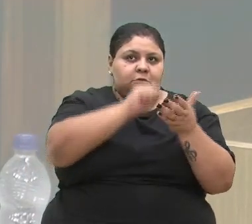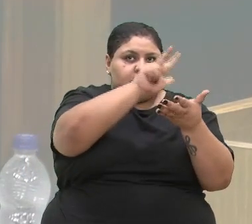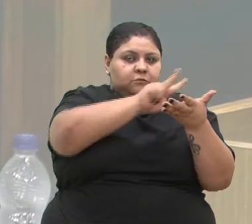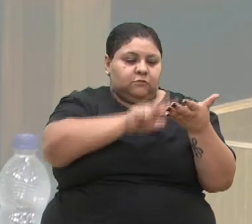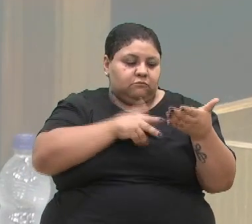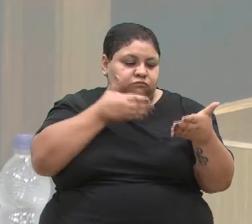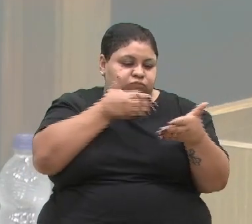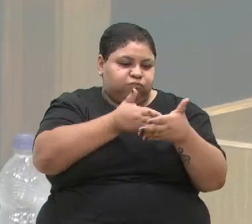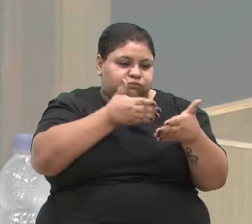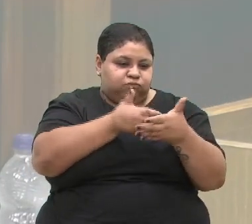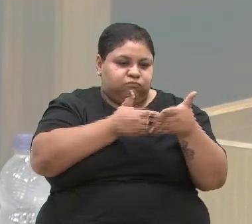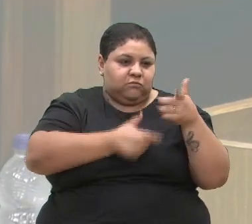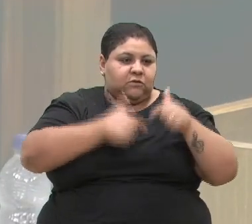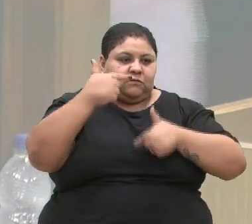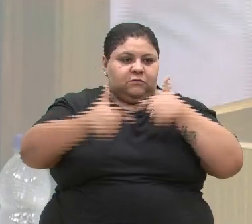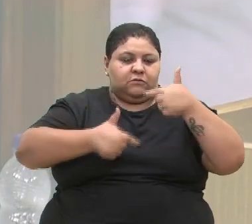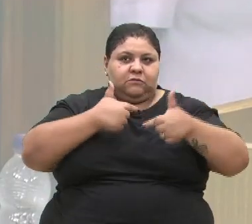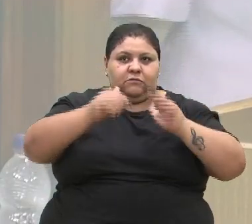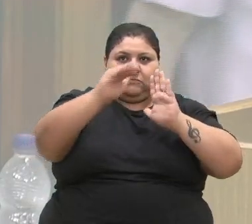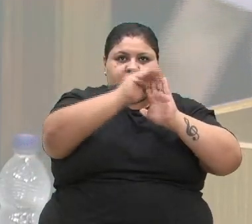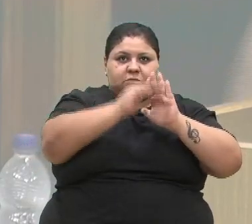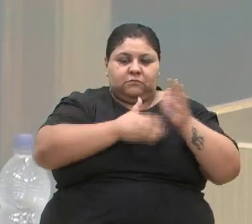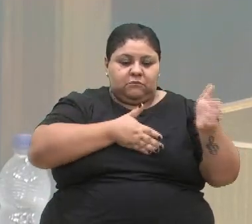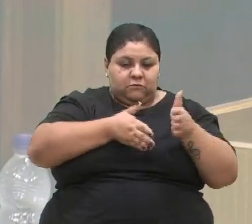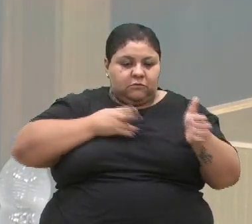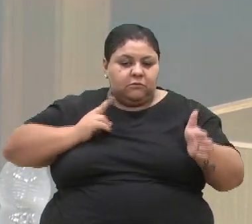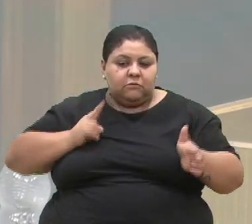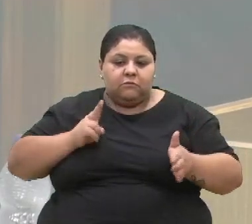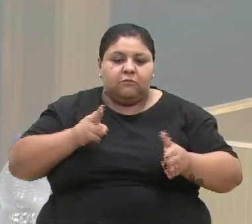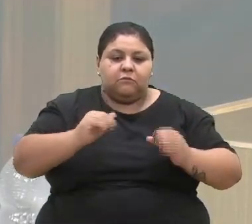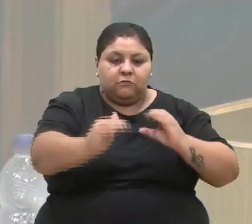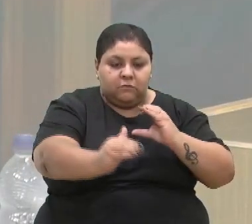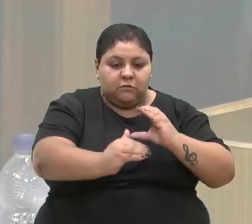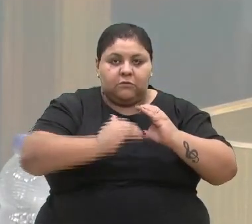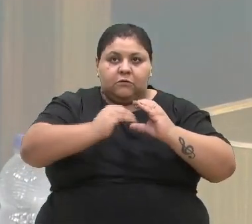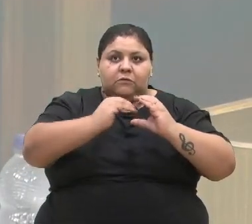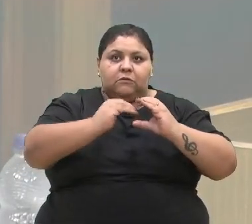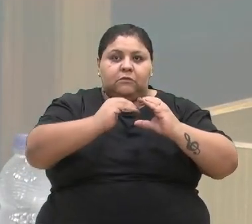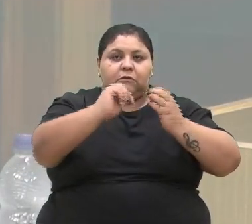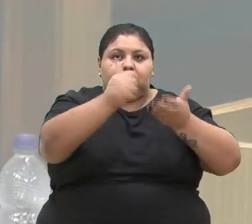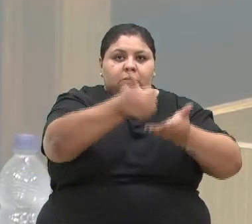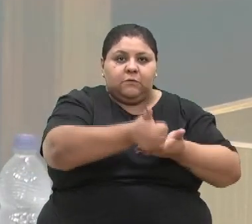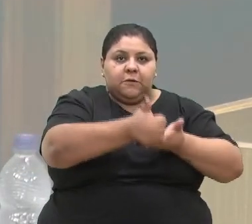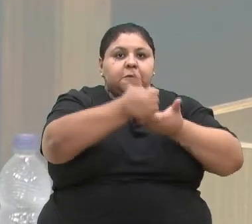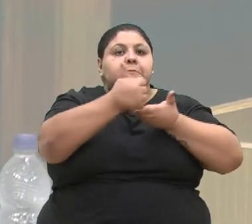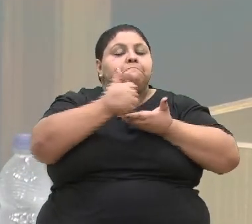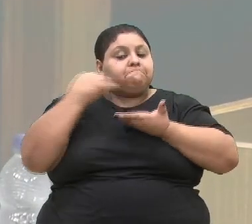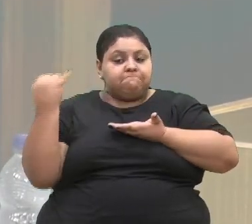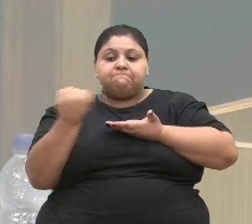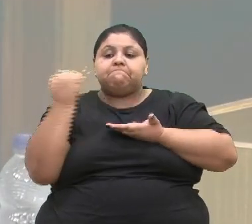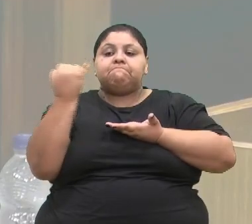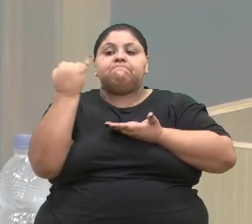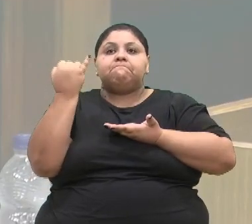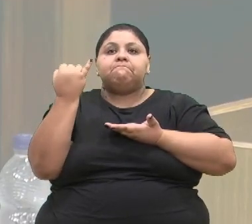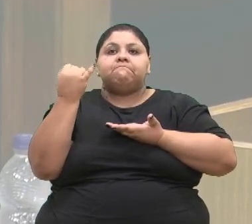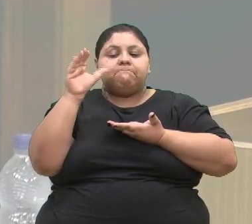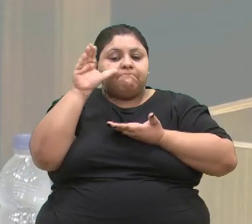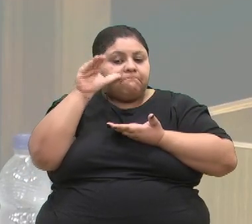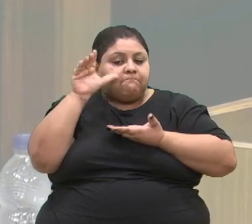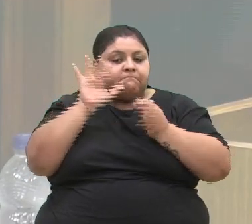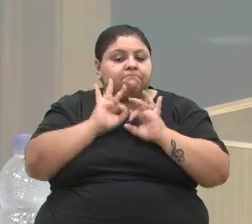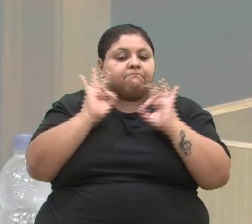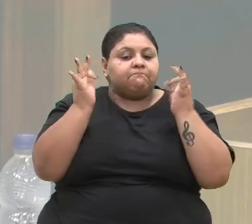obstáculos operacionais do programa de acesso continuado e receber contribuições significativas de investigadores,